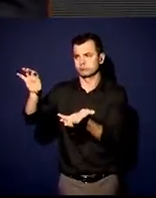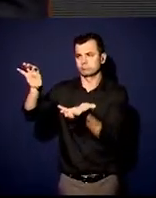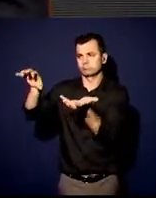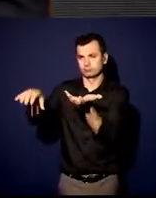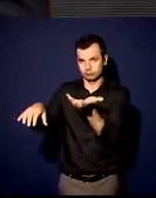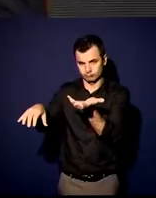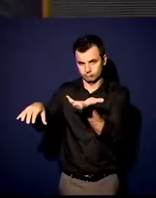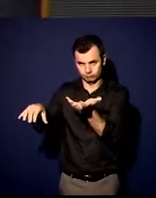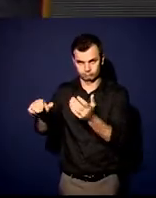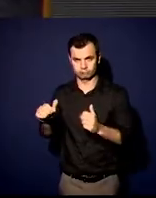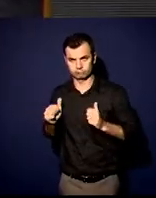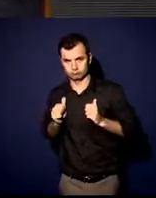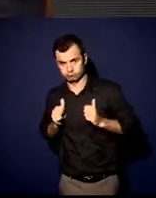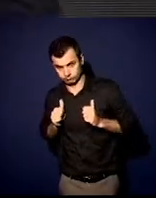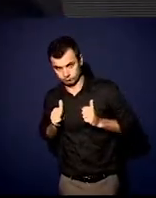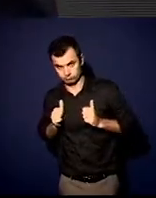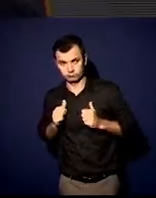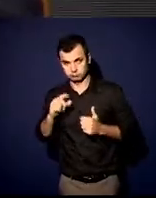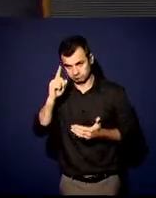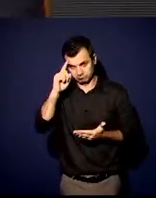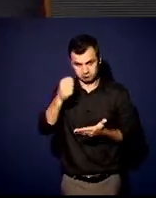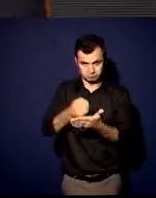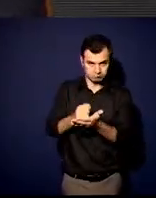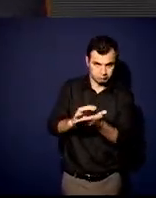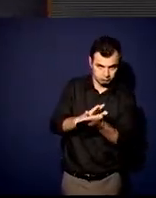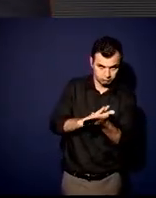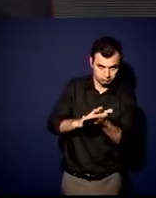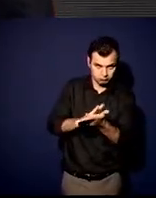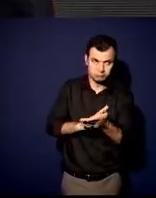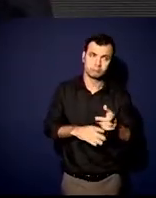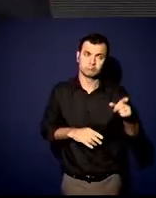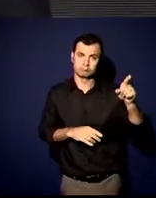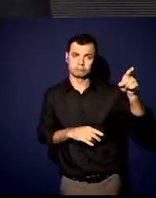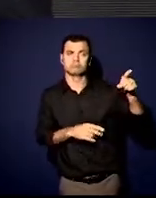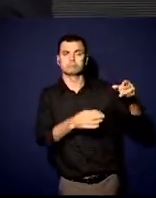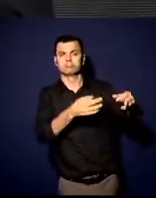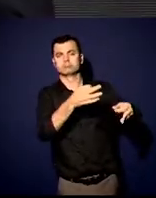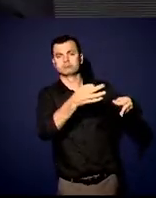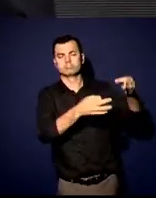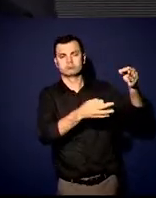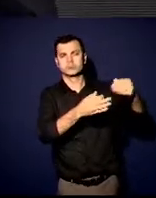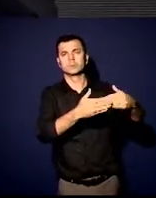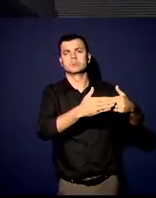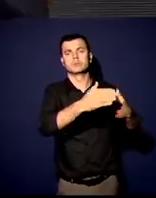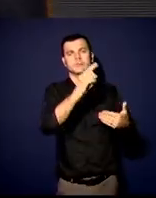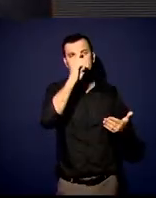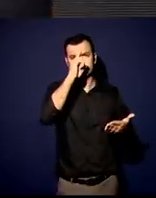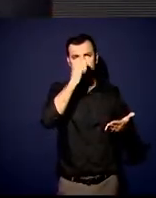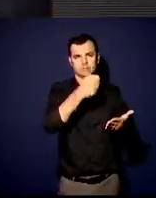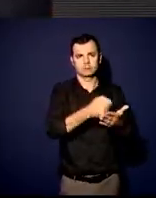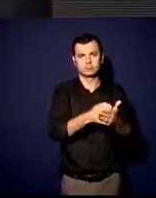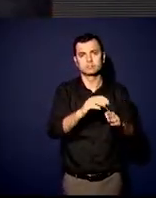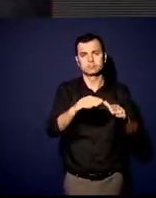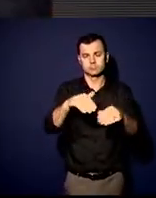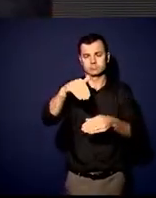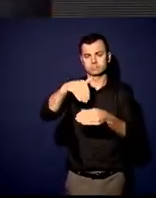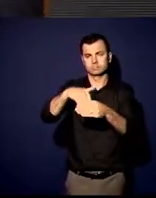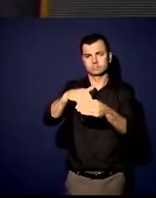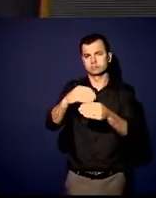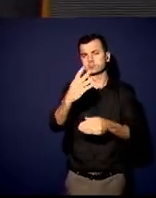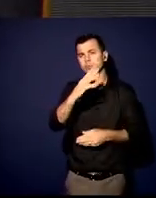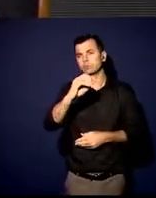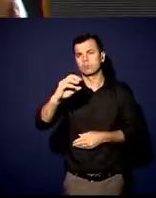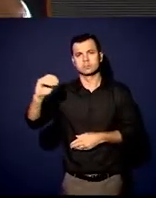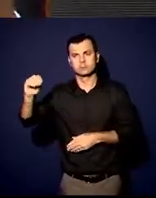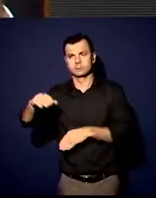faz não Decide ou judicialisa várias rotações a gente tem acima de 400 votos de